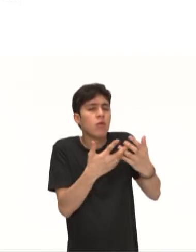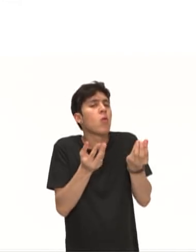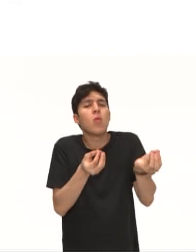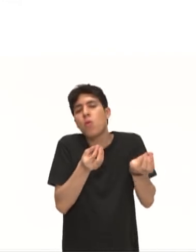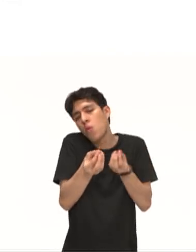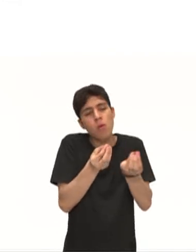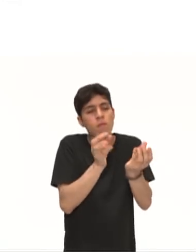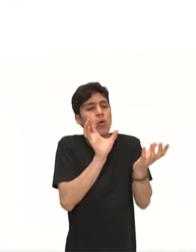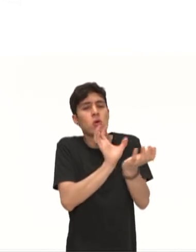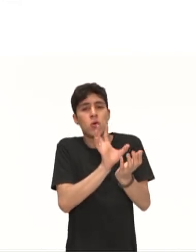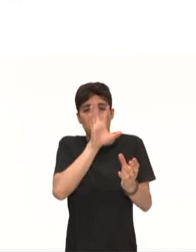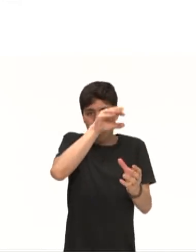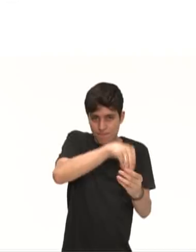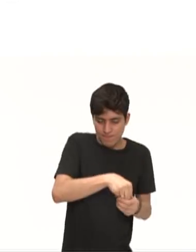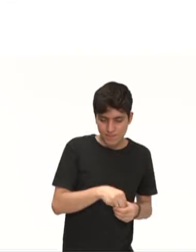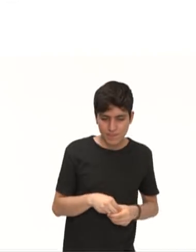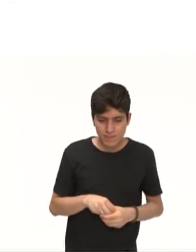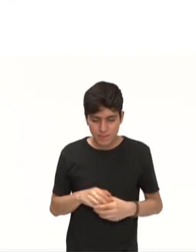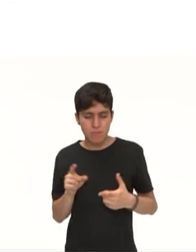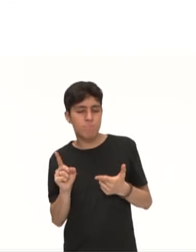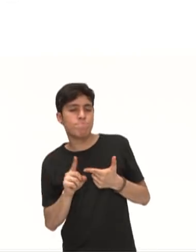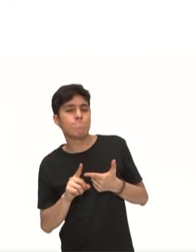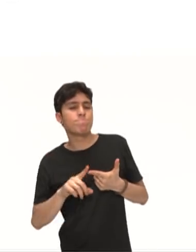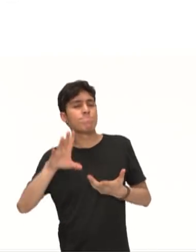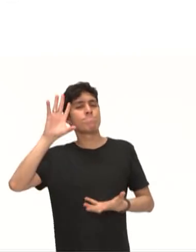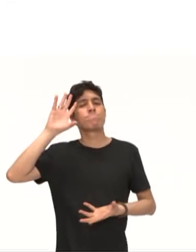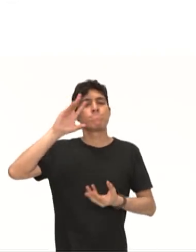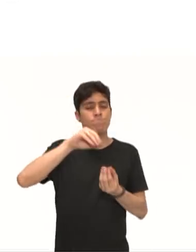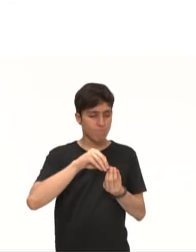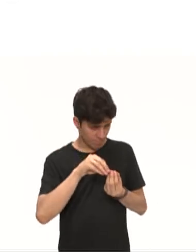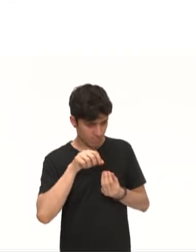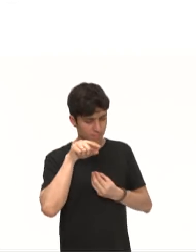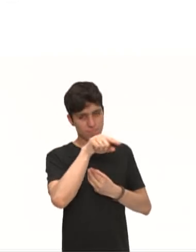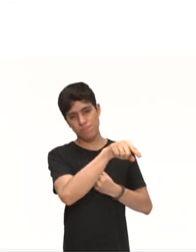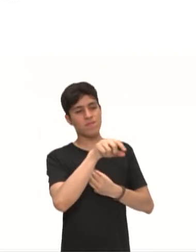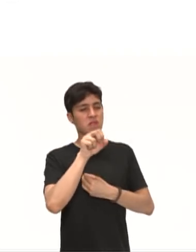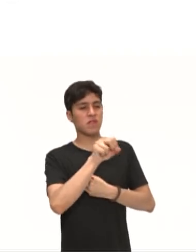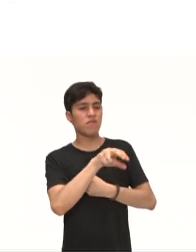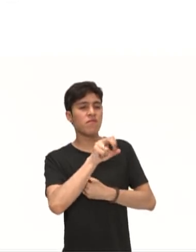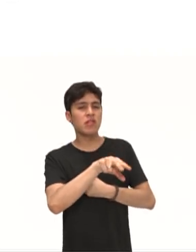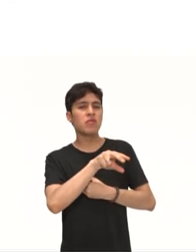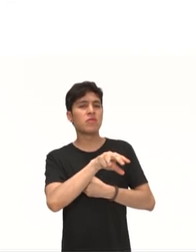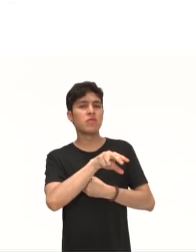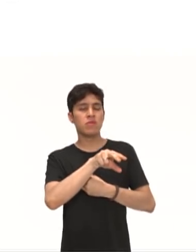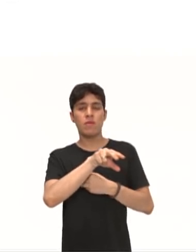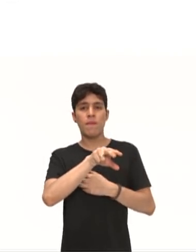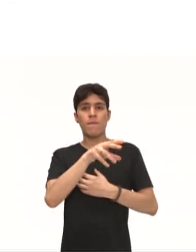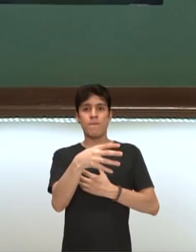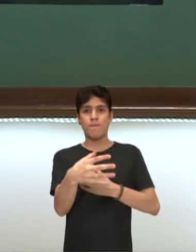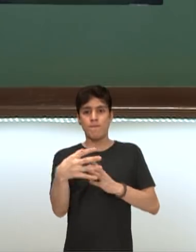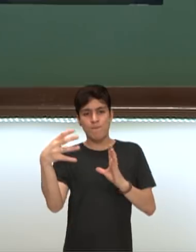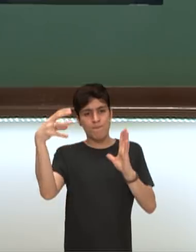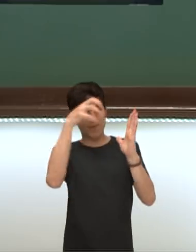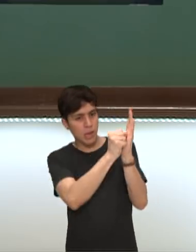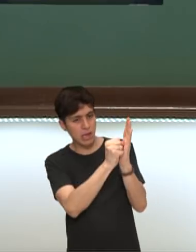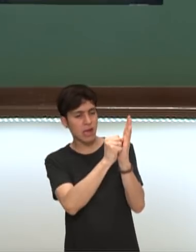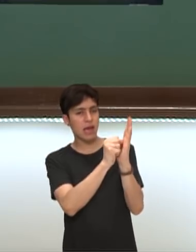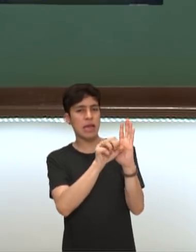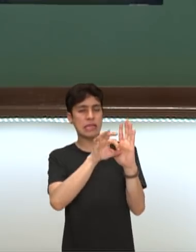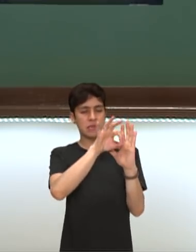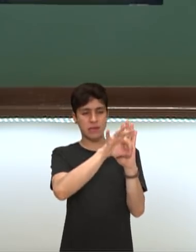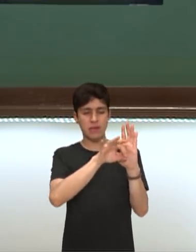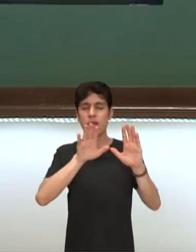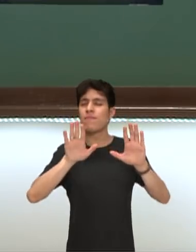presentes nesse grupo, e também compreender como um vírus infecta uma célula. Mas para isso, pessoal, vou